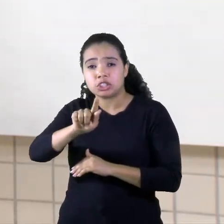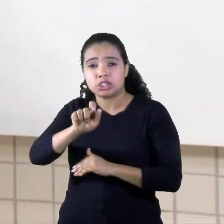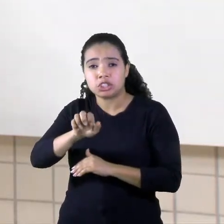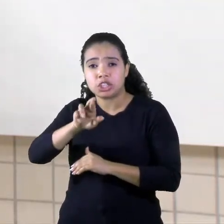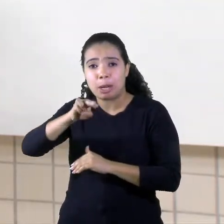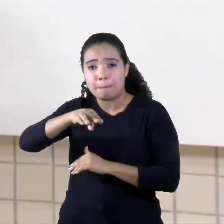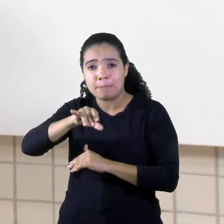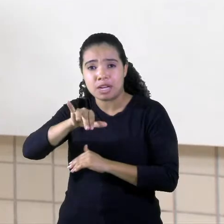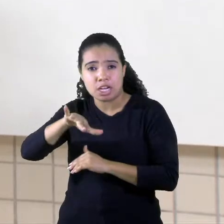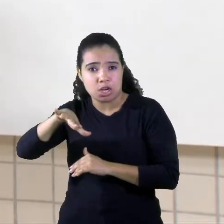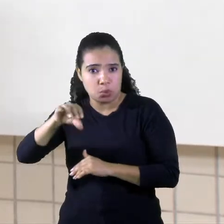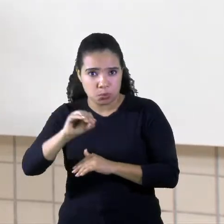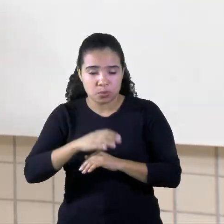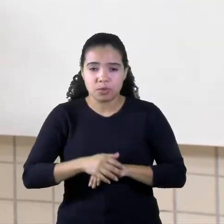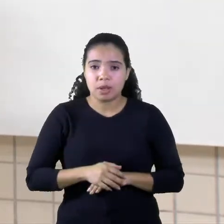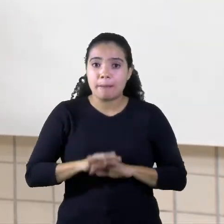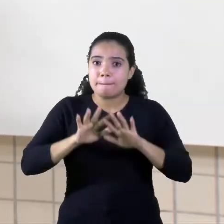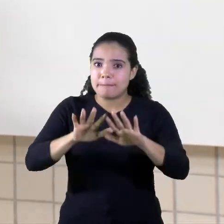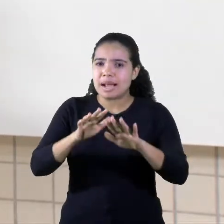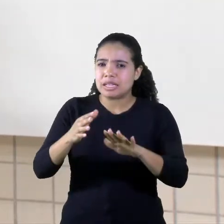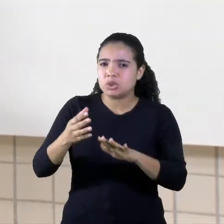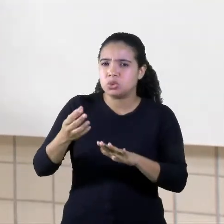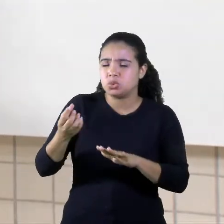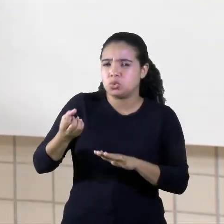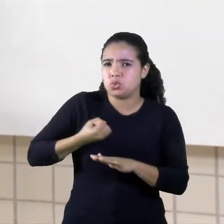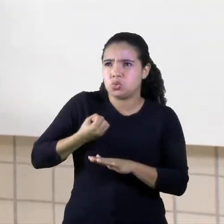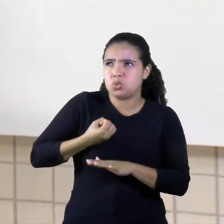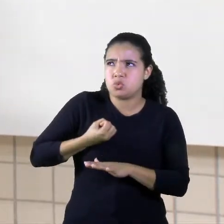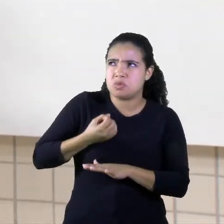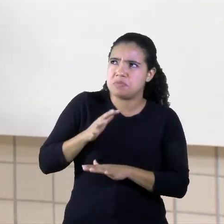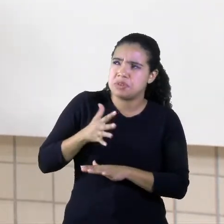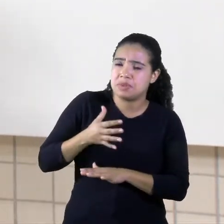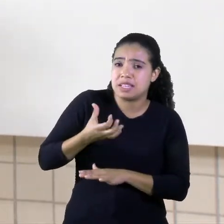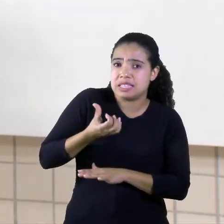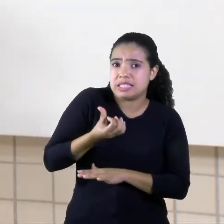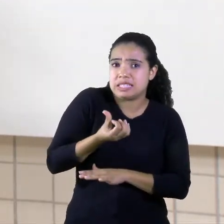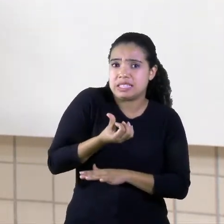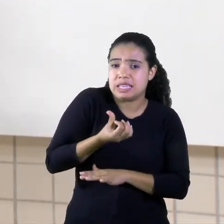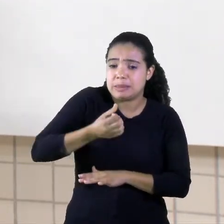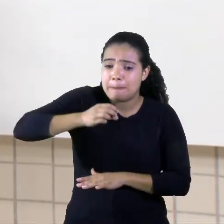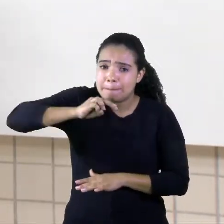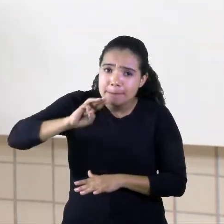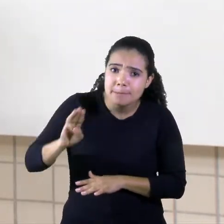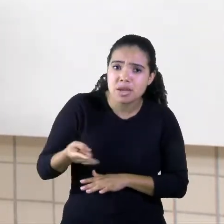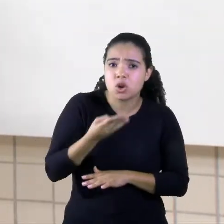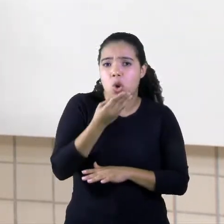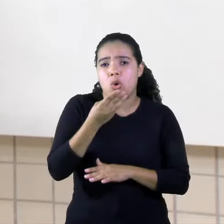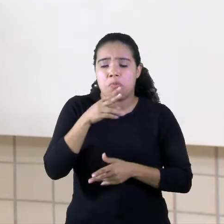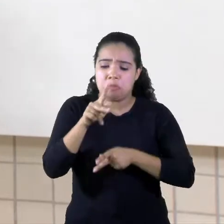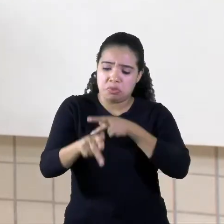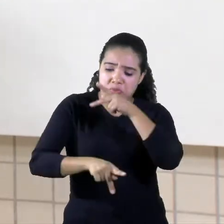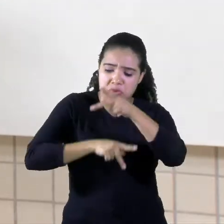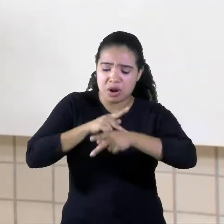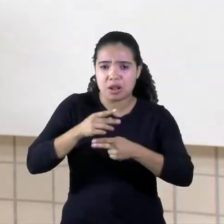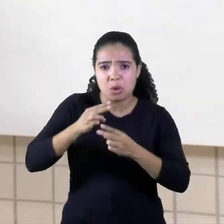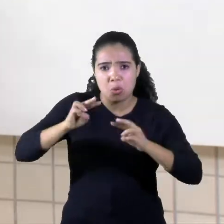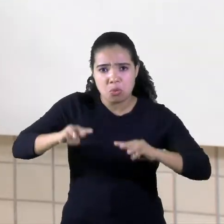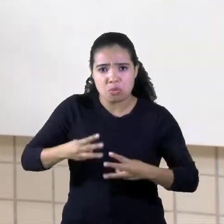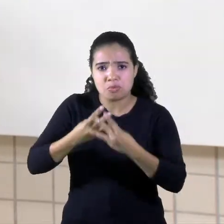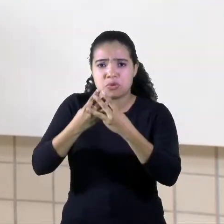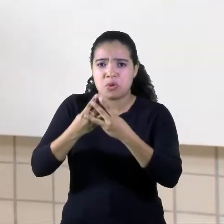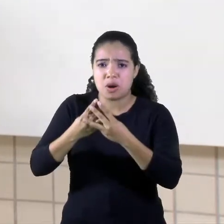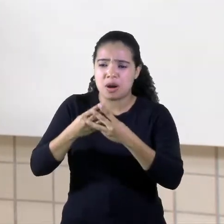mas o número chega-se a 6 milhões de judeus que foram perseguidos